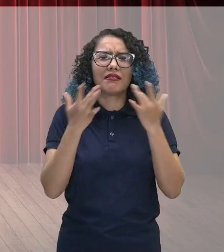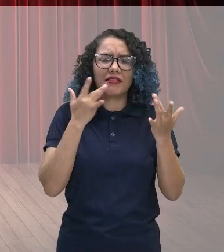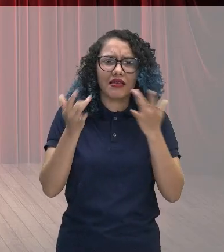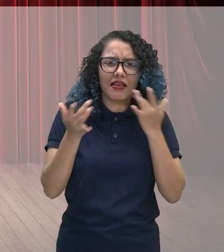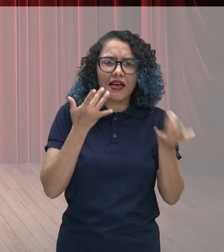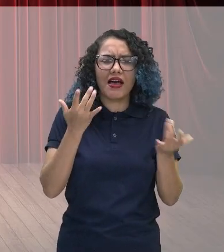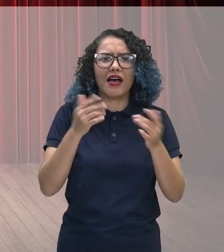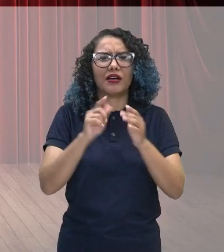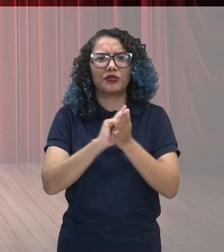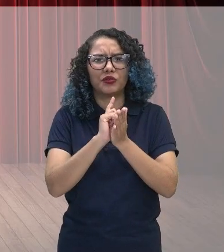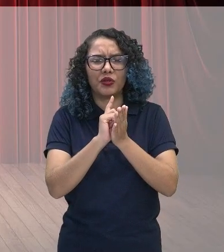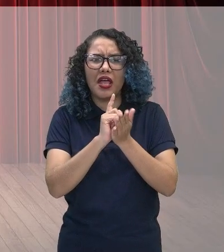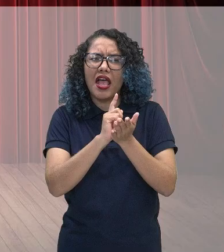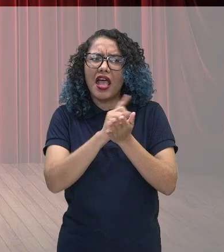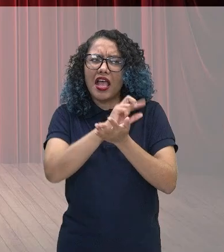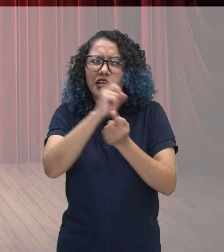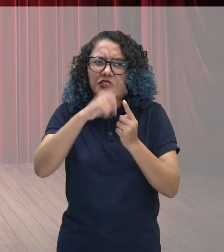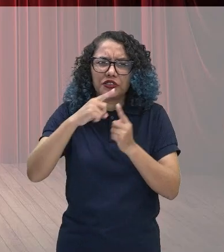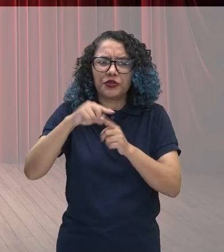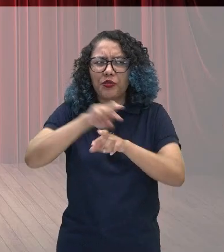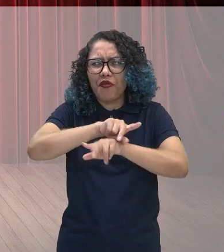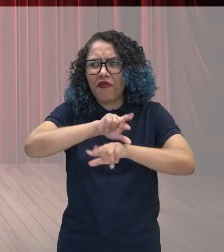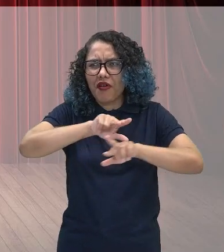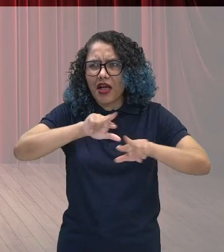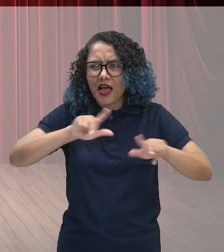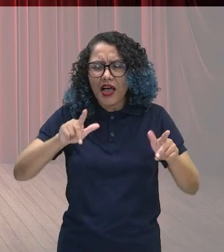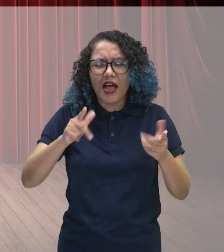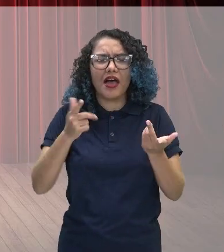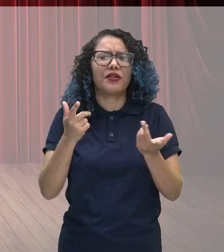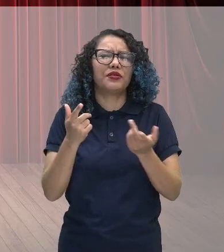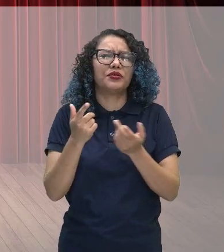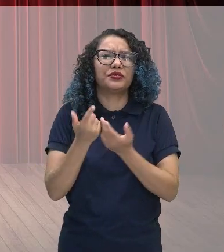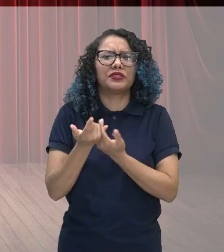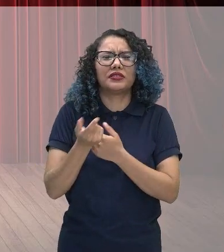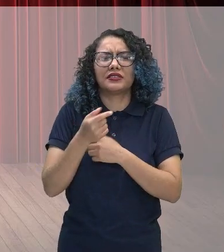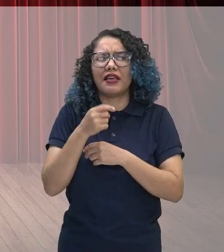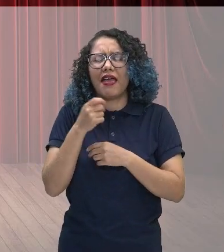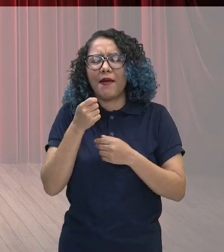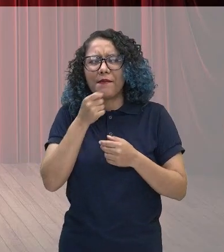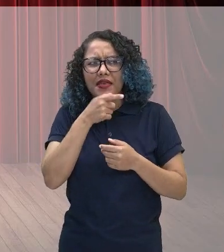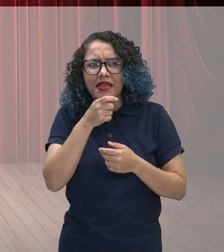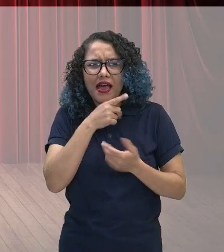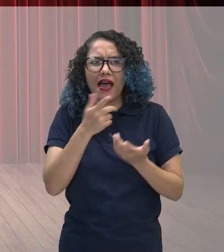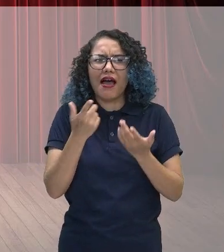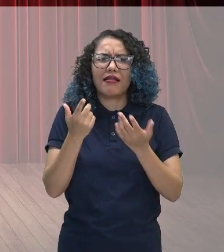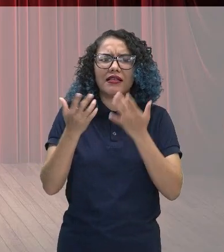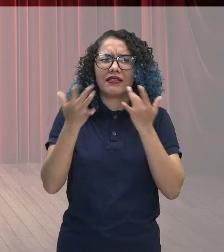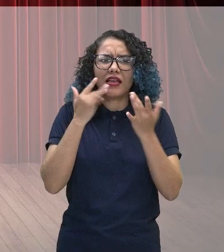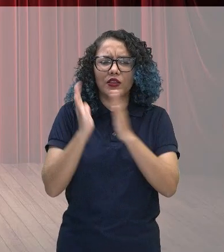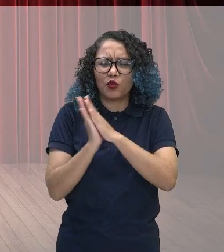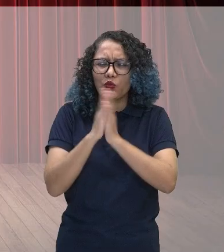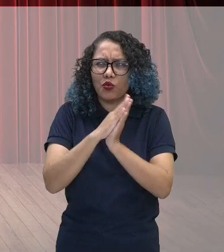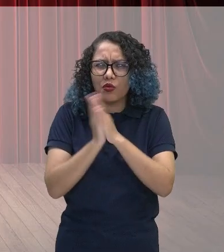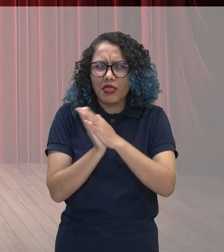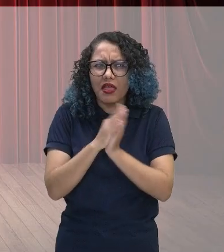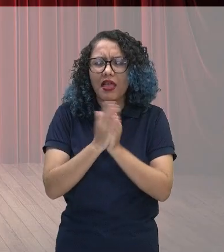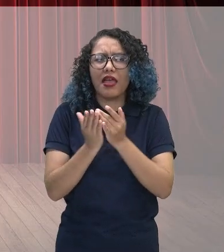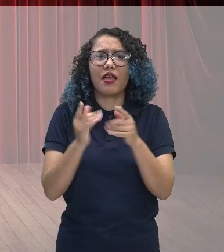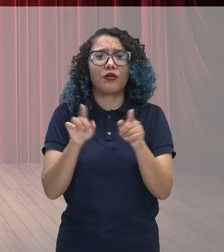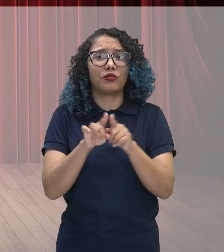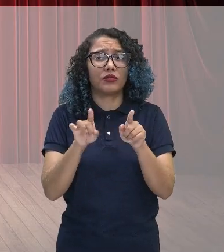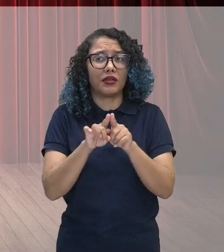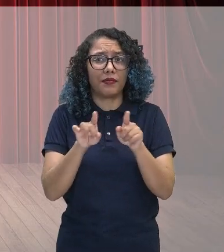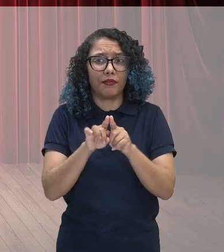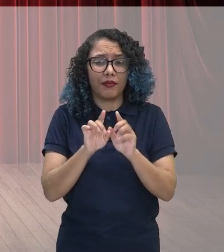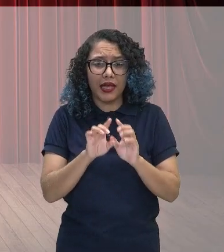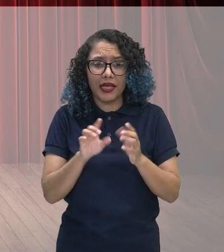gêneros, entre tragédia, comédia, teatro de bonecos e também óperas, onde é